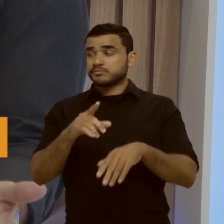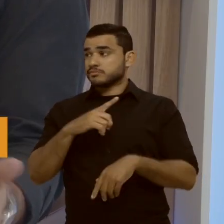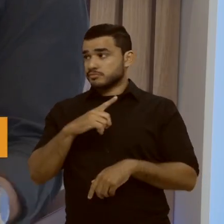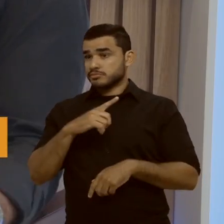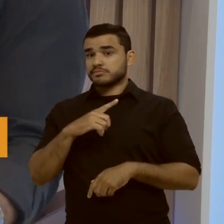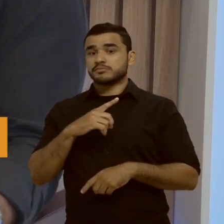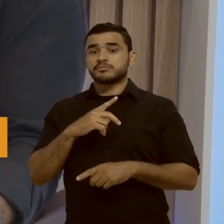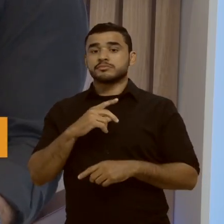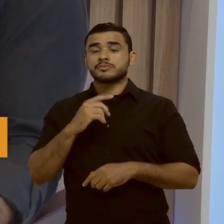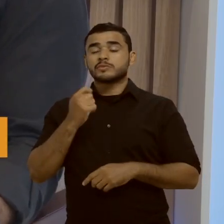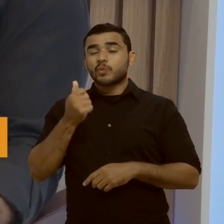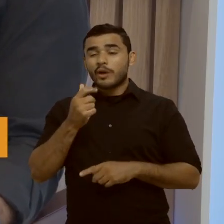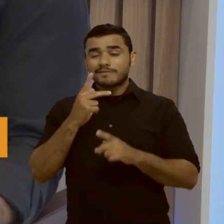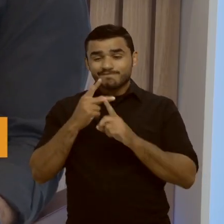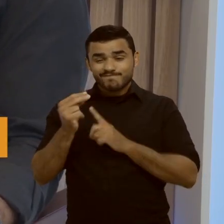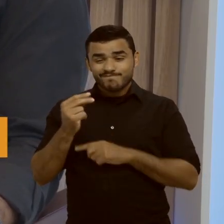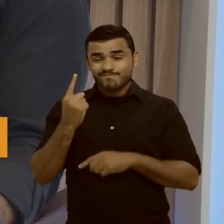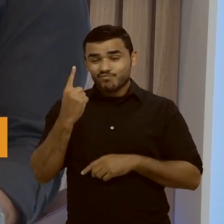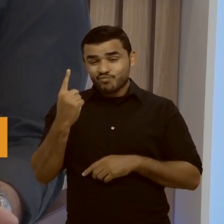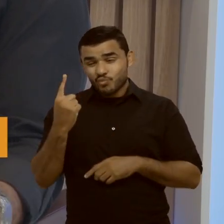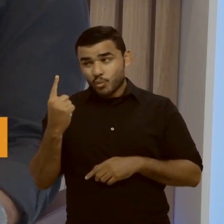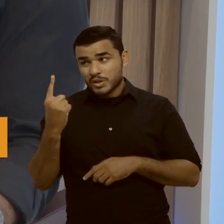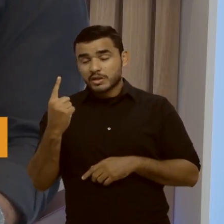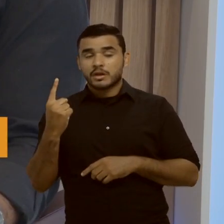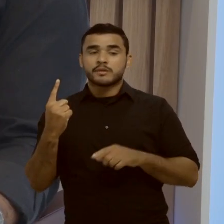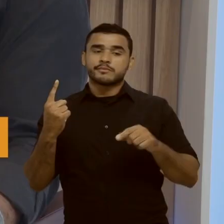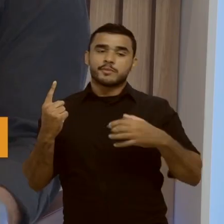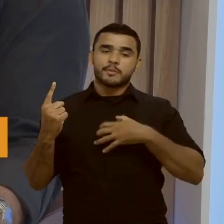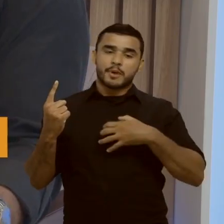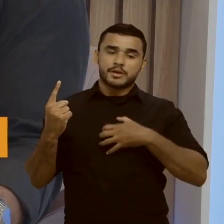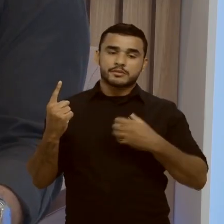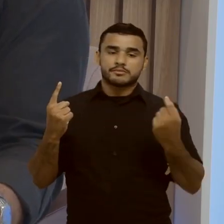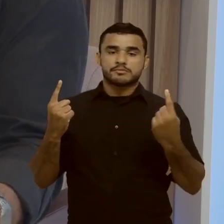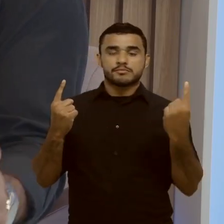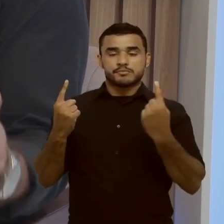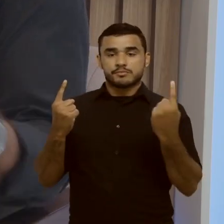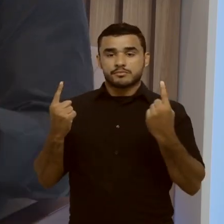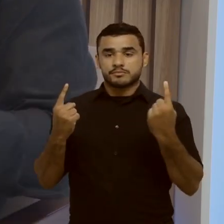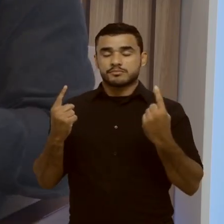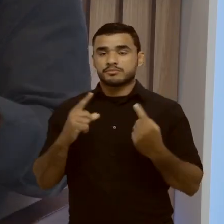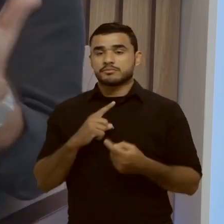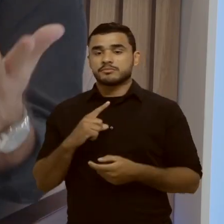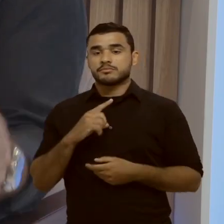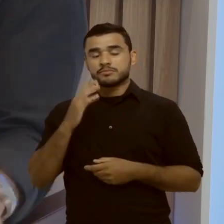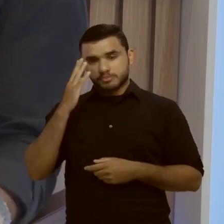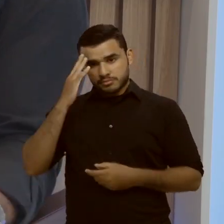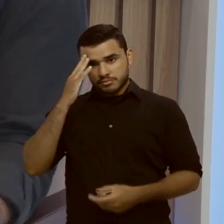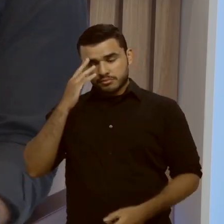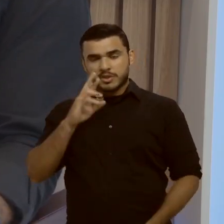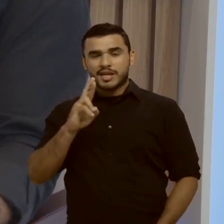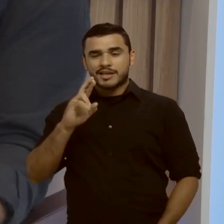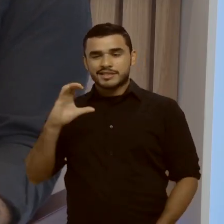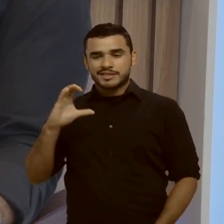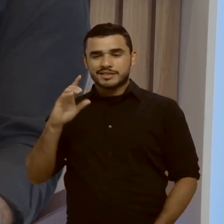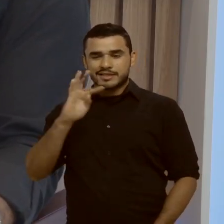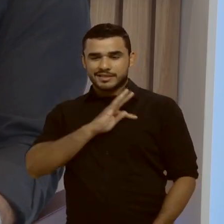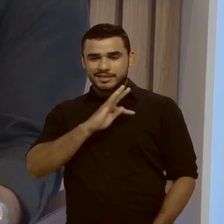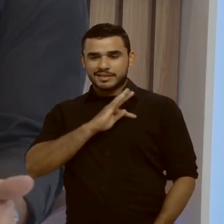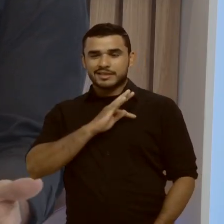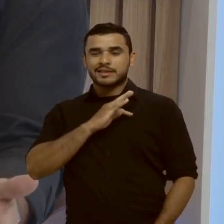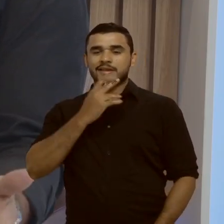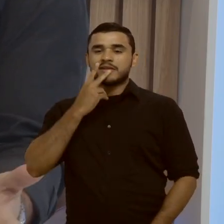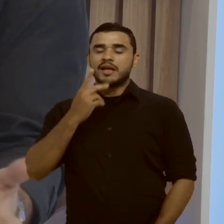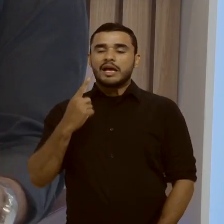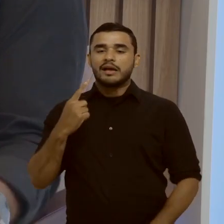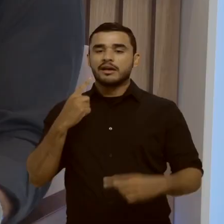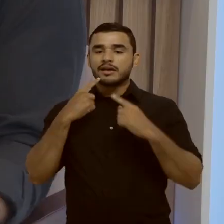mas cedeu o empate. O Bahia chegou a empatar, Rogério Ceni inclusive falou poucas e boas, reclamando da arbitragem,